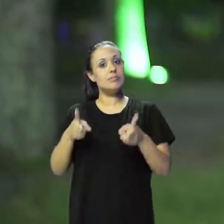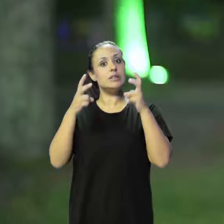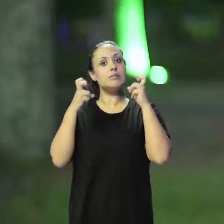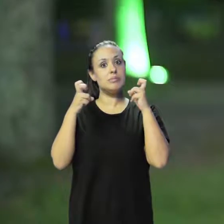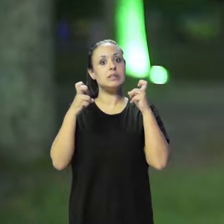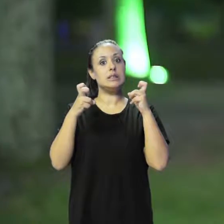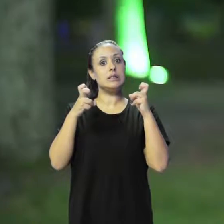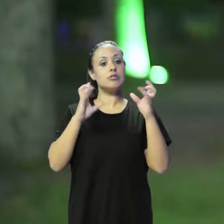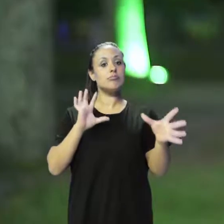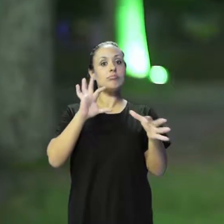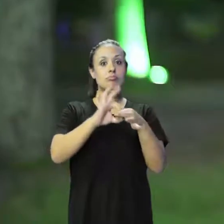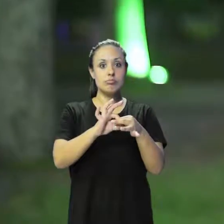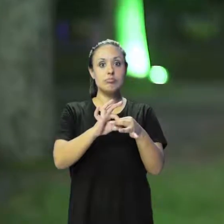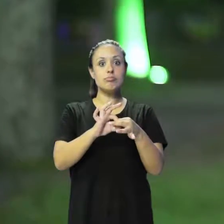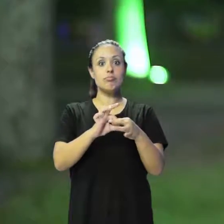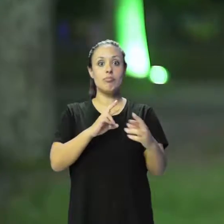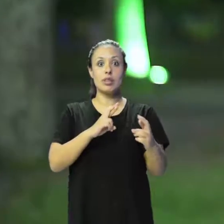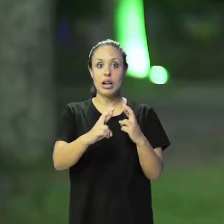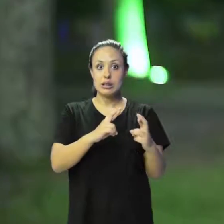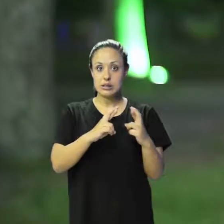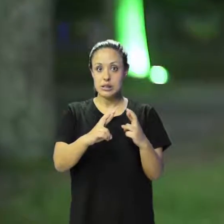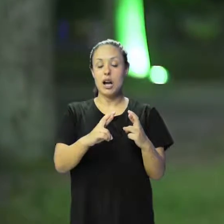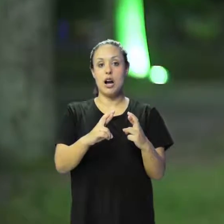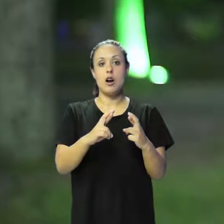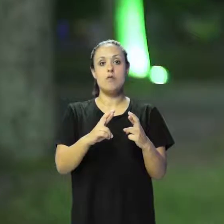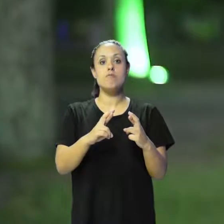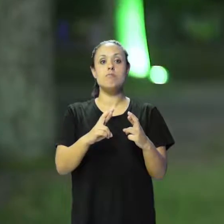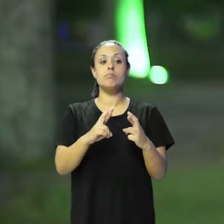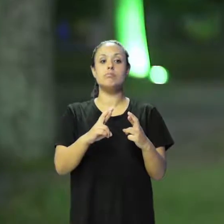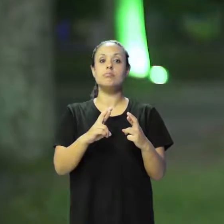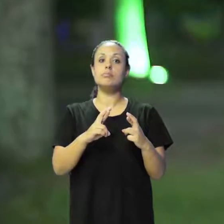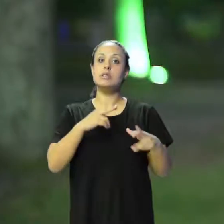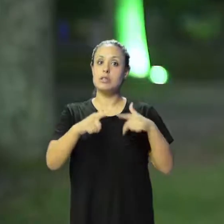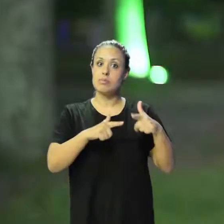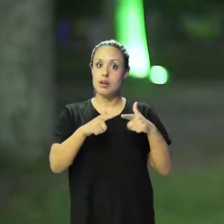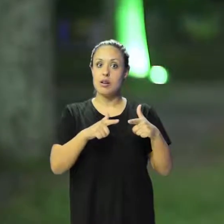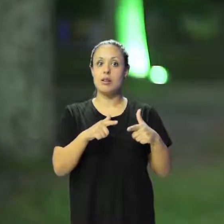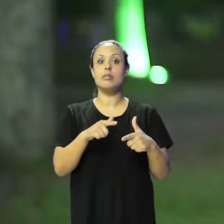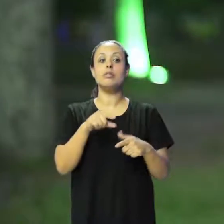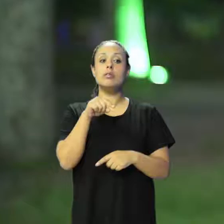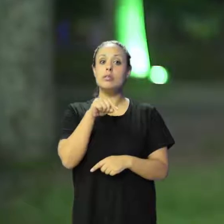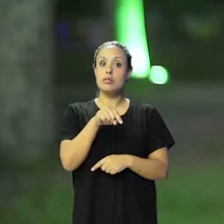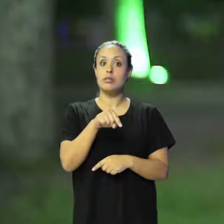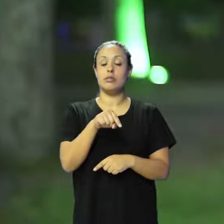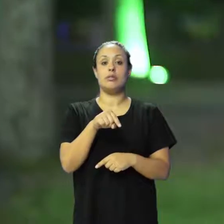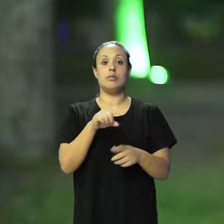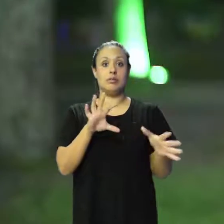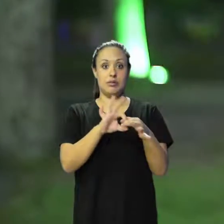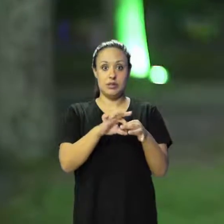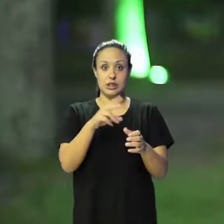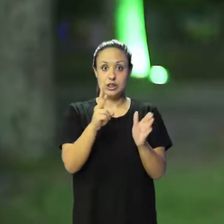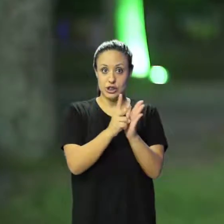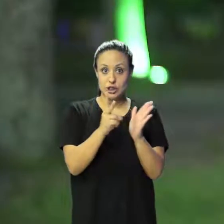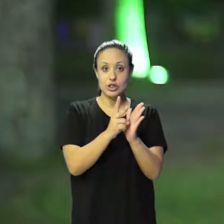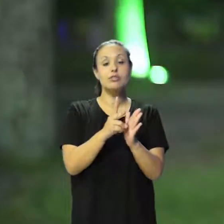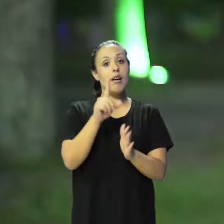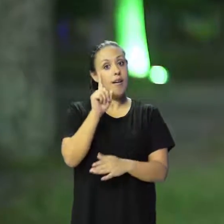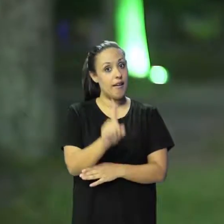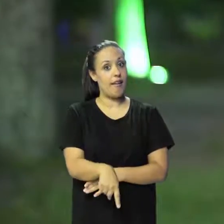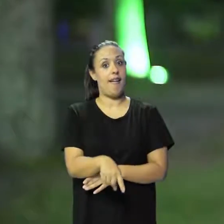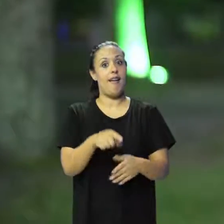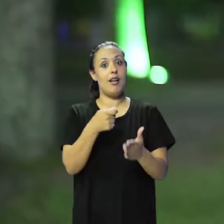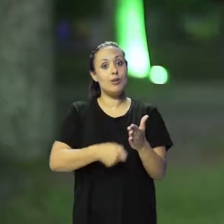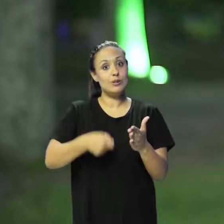a sua forma de se envolver com isso é também na luta pelos direitos dos